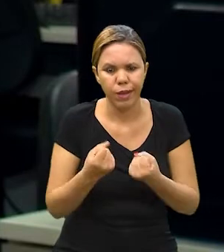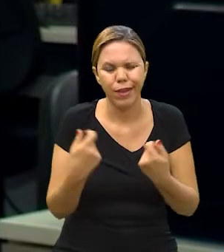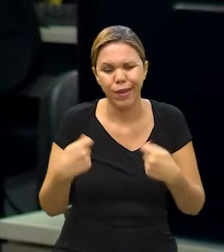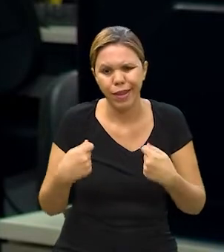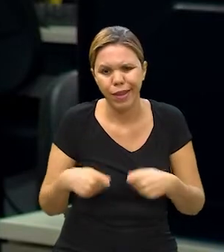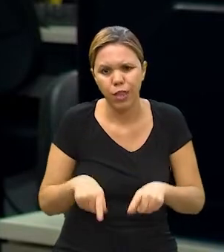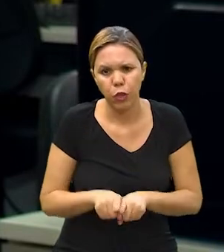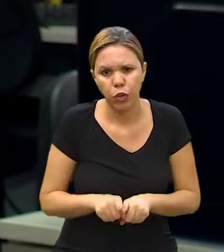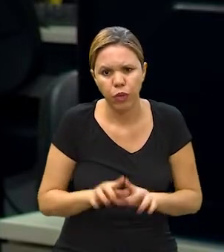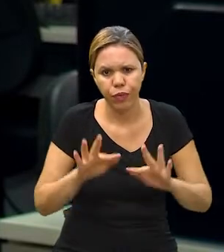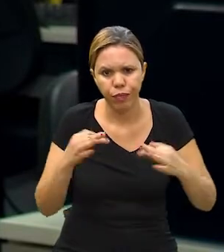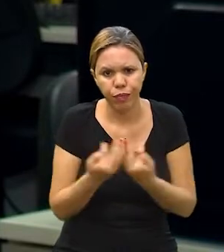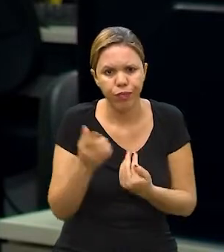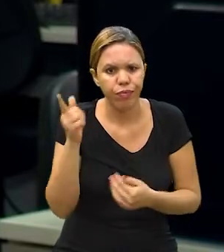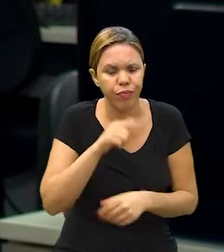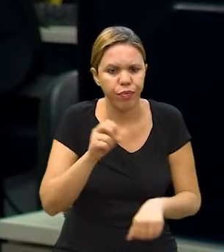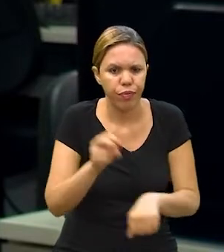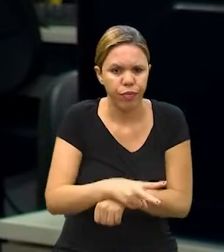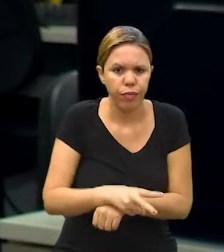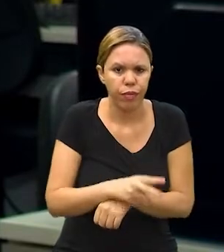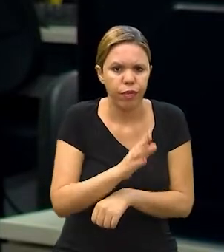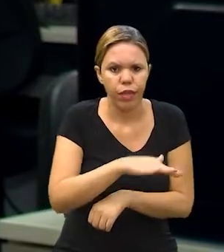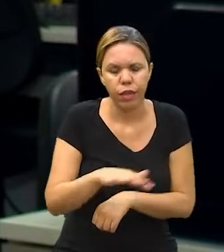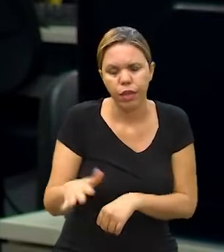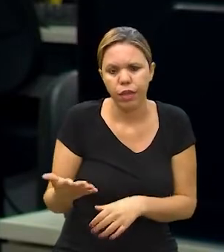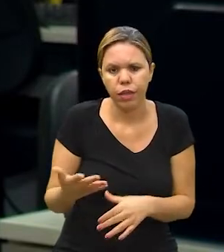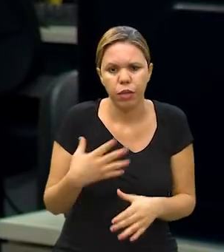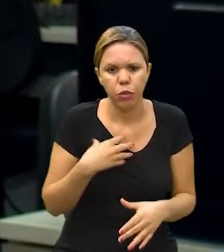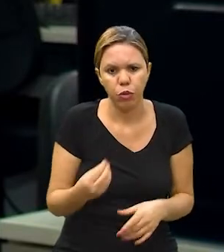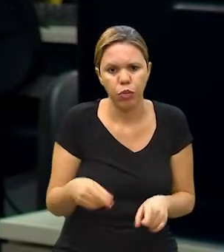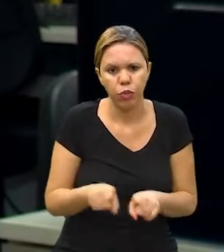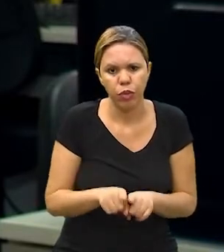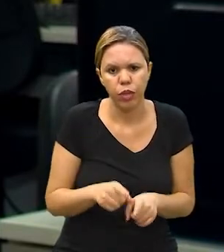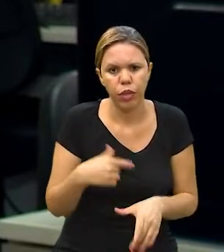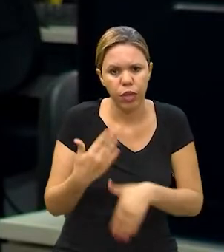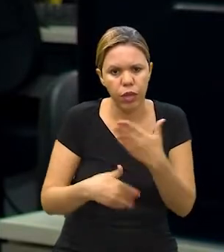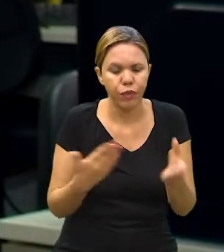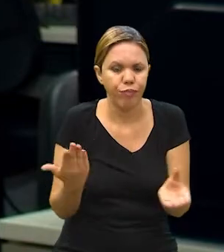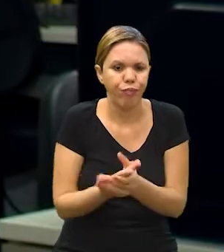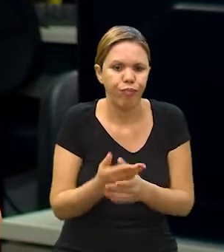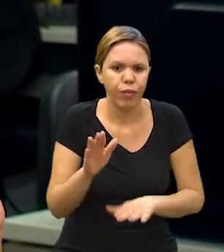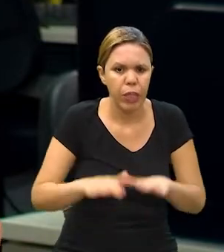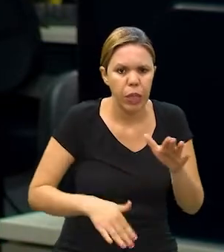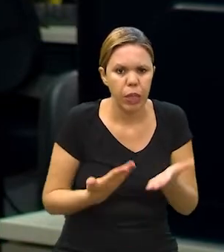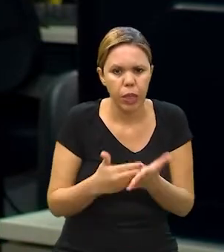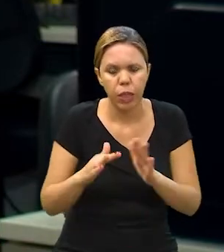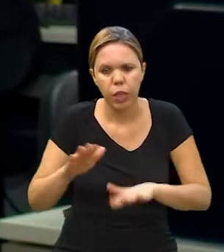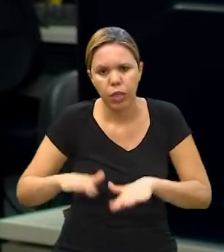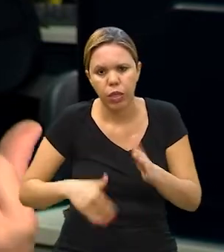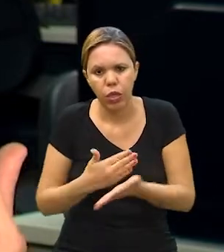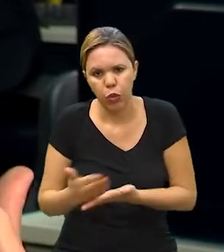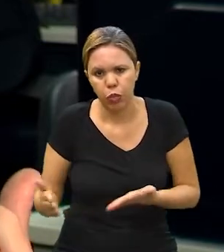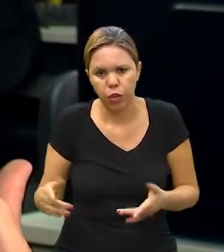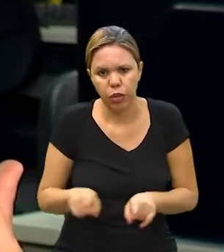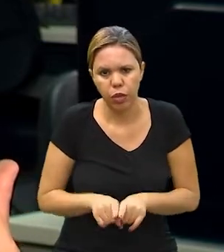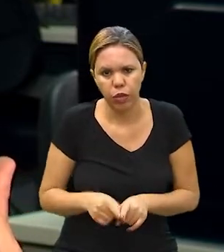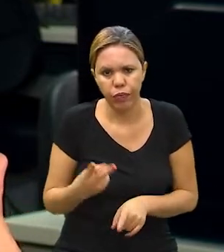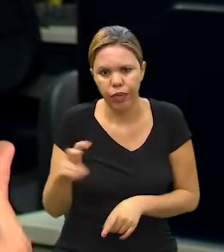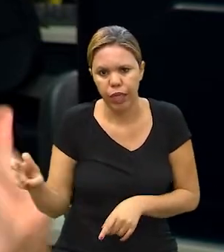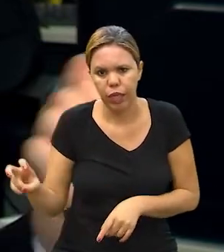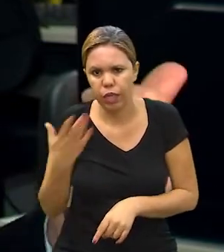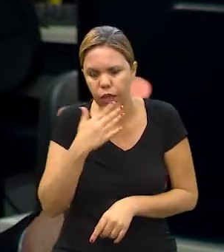necessário dos pais de conseguir a vaga para a creche para os seus filhos, acontece o processo da judicialização. Então as creches que às vezes começam com